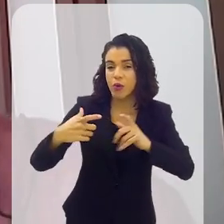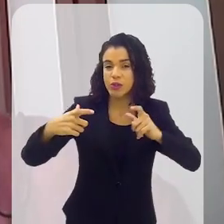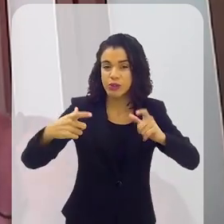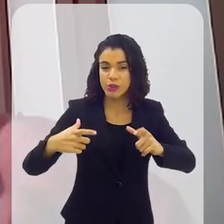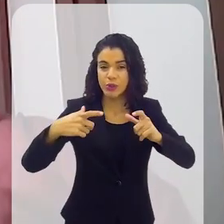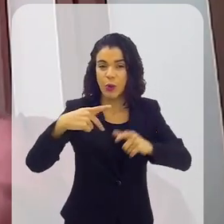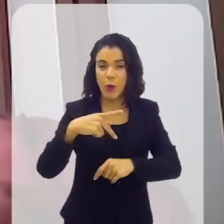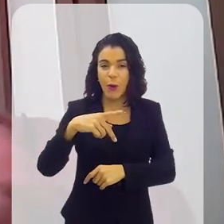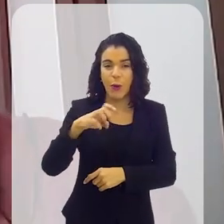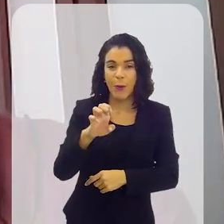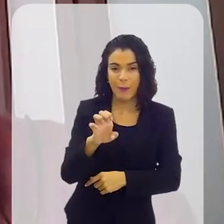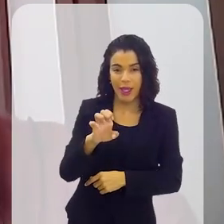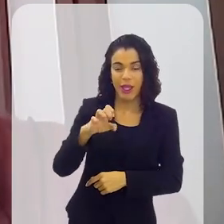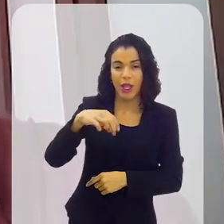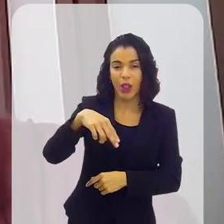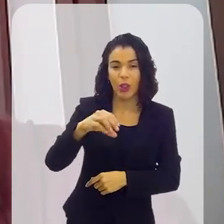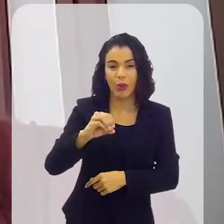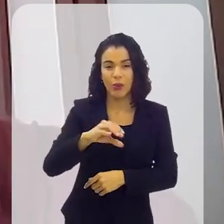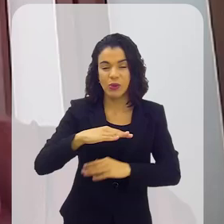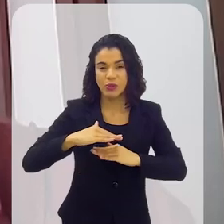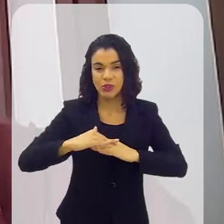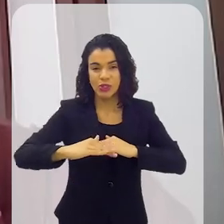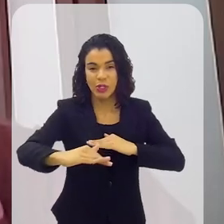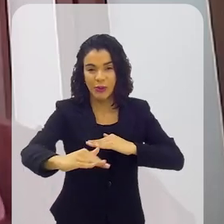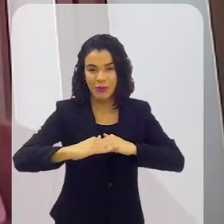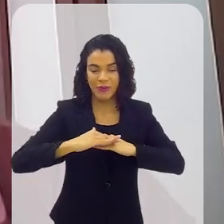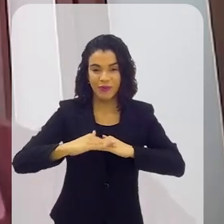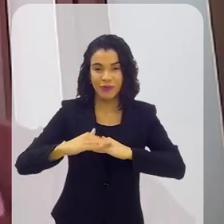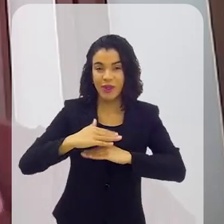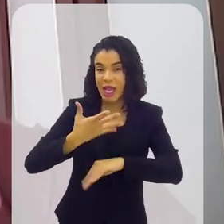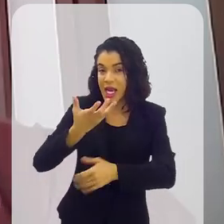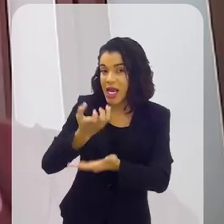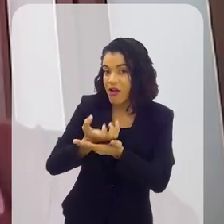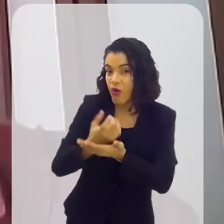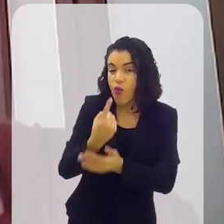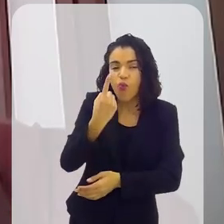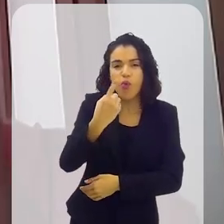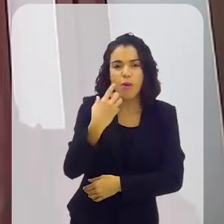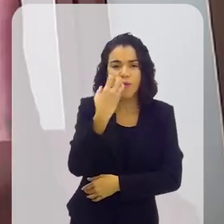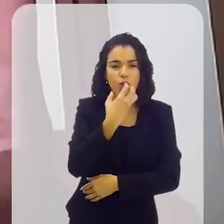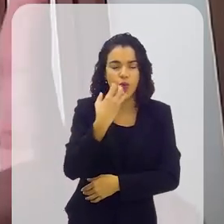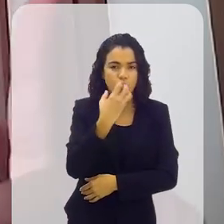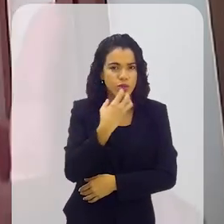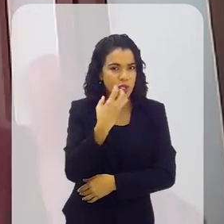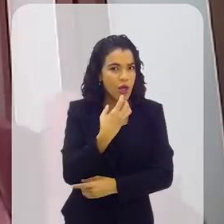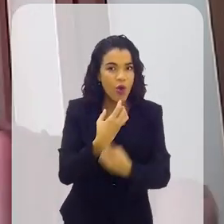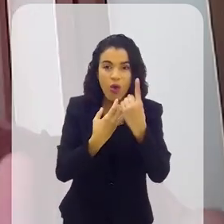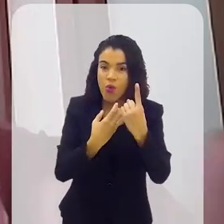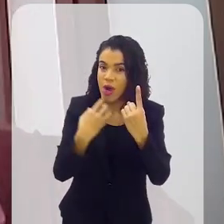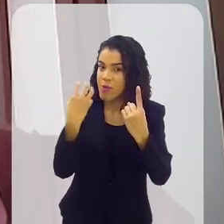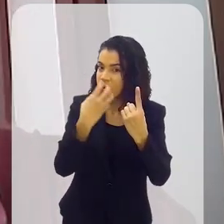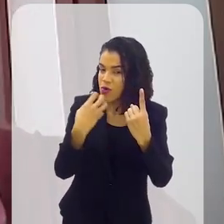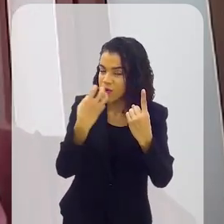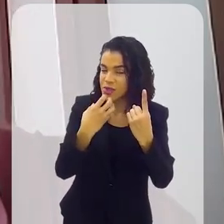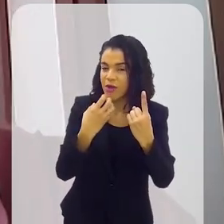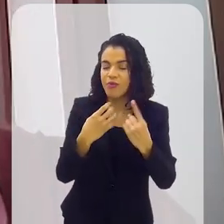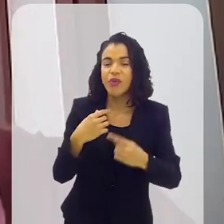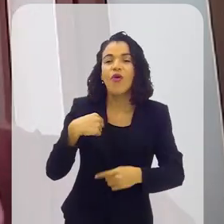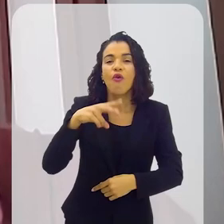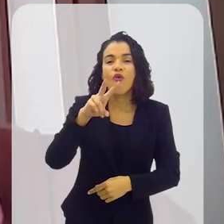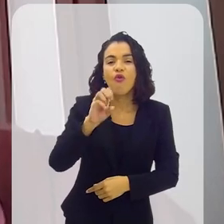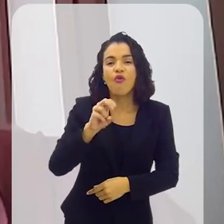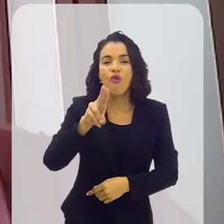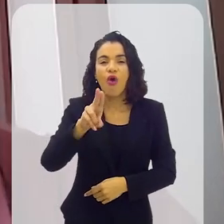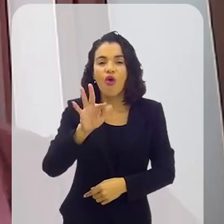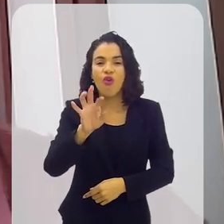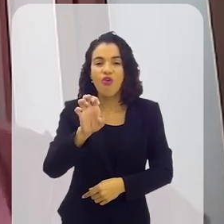gravaram o disco Pé no Chão, da Beth, como músicos. Ela gravou uma música deles, daquela rapaziada ali, que foi o